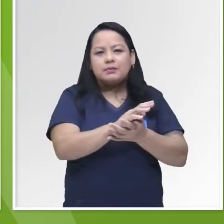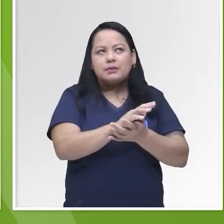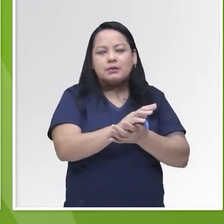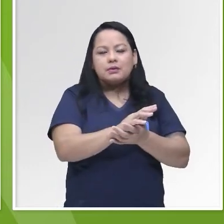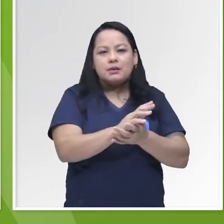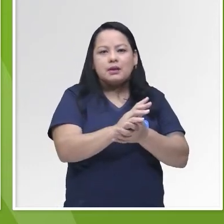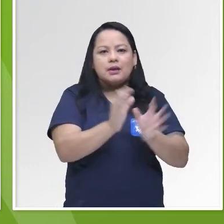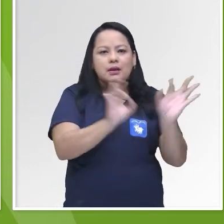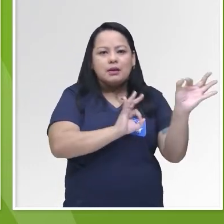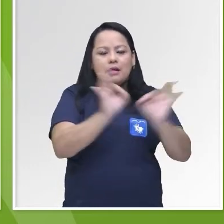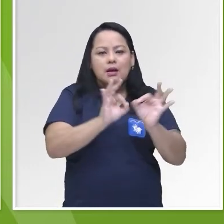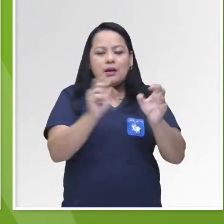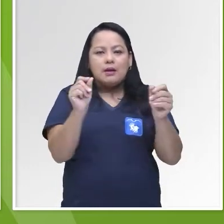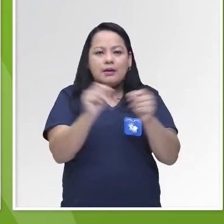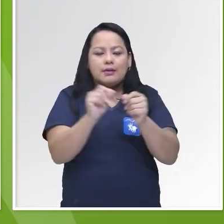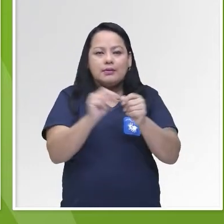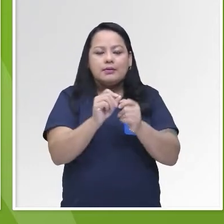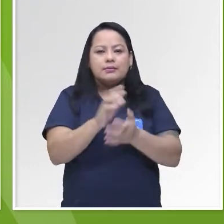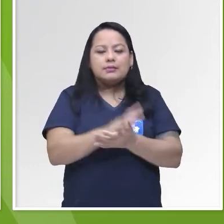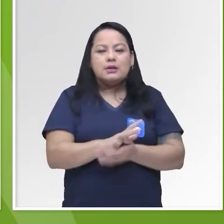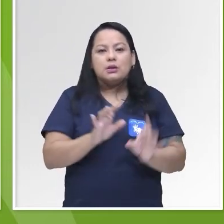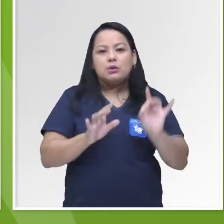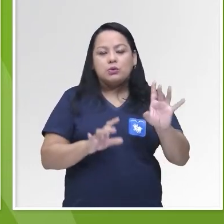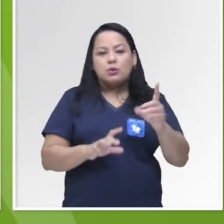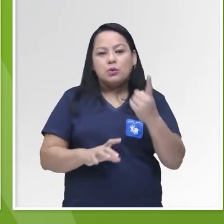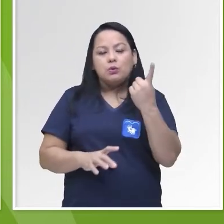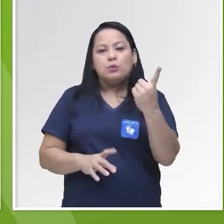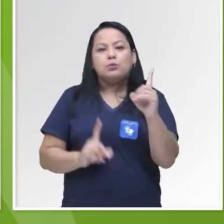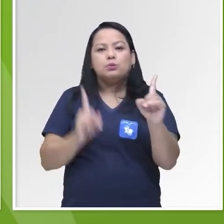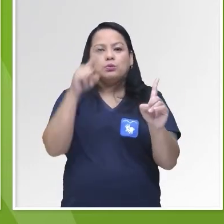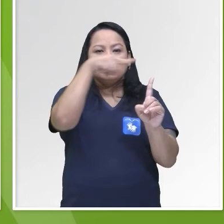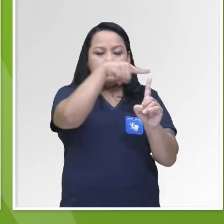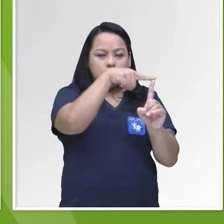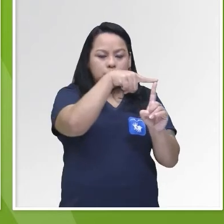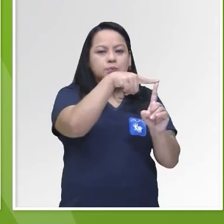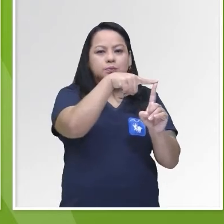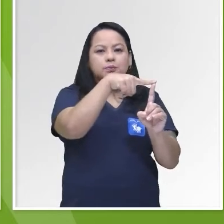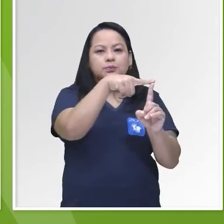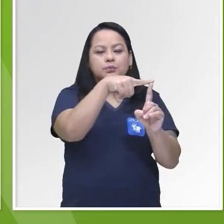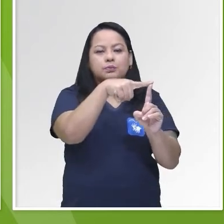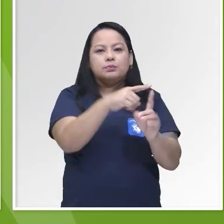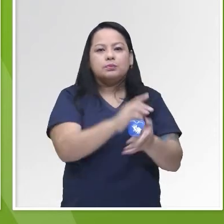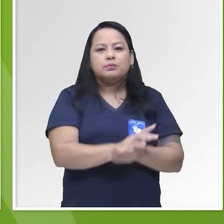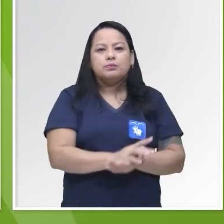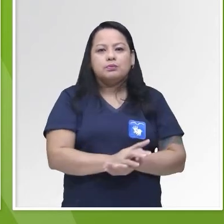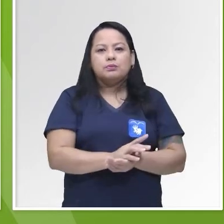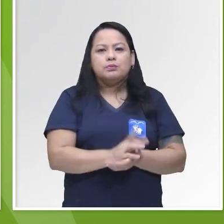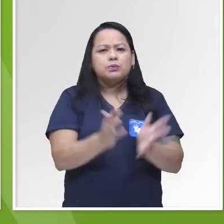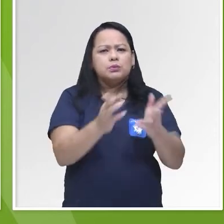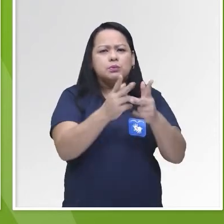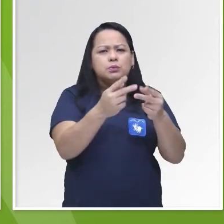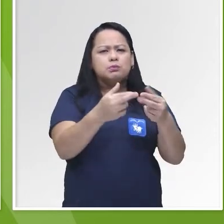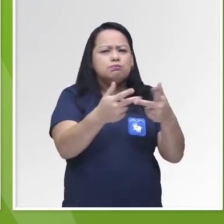é formada apenas por um tipo de elemento químico.